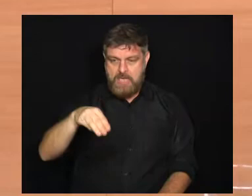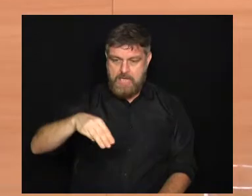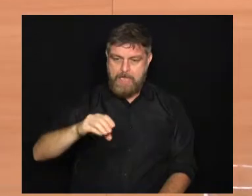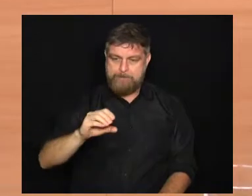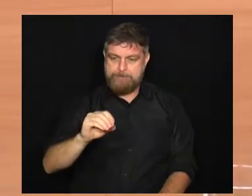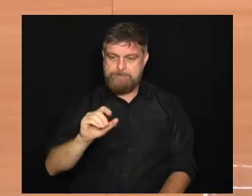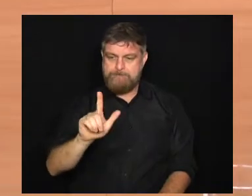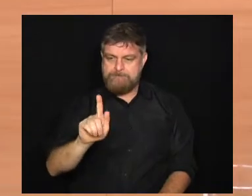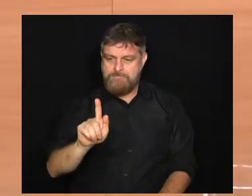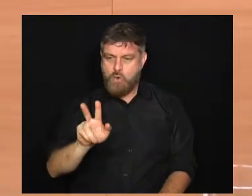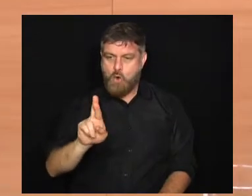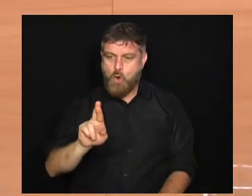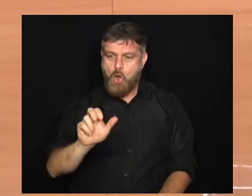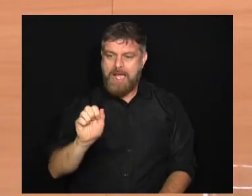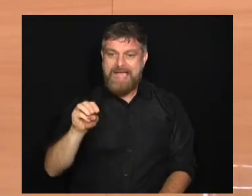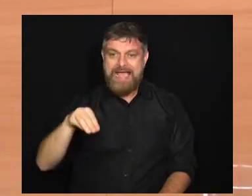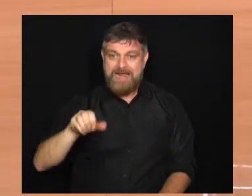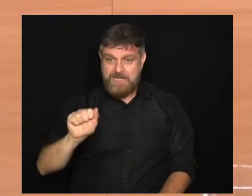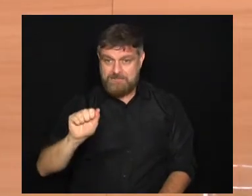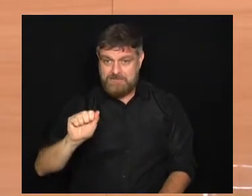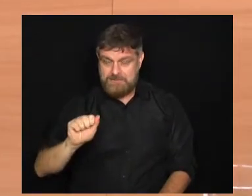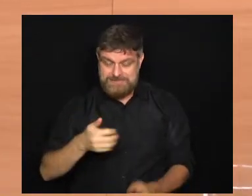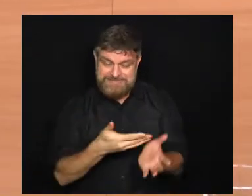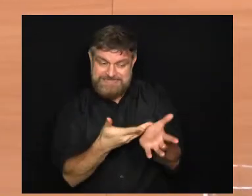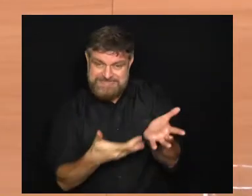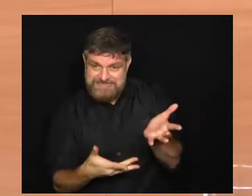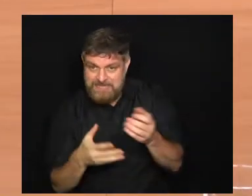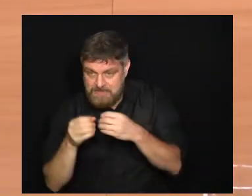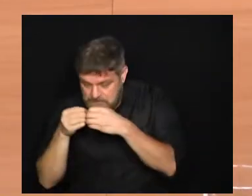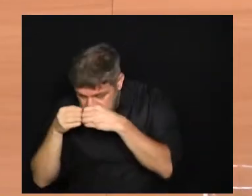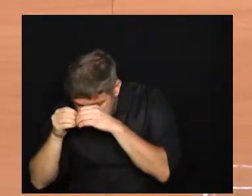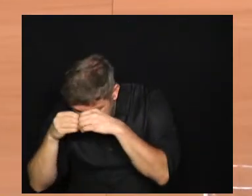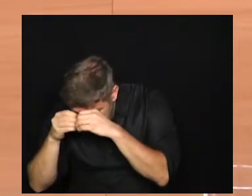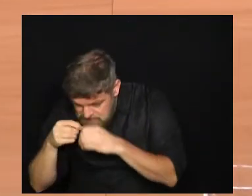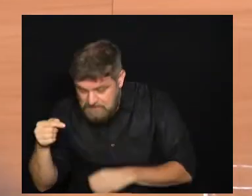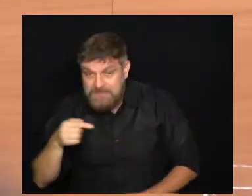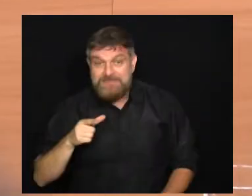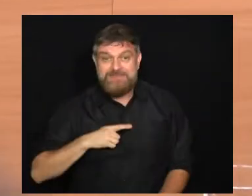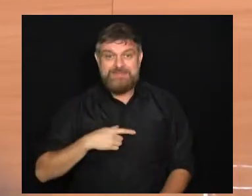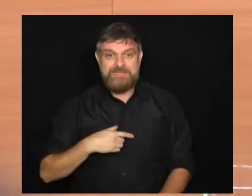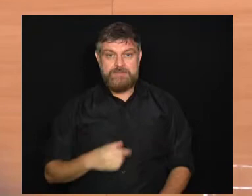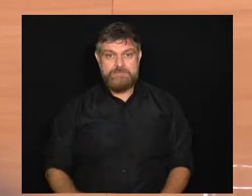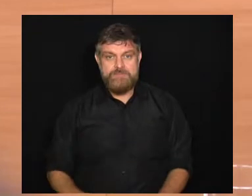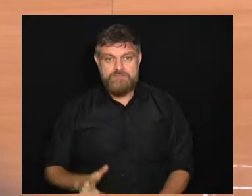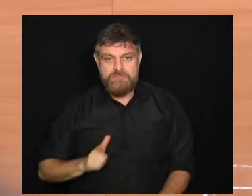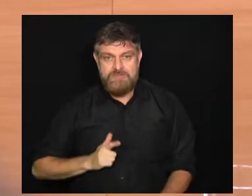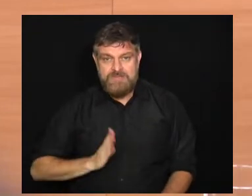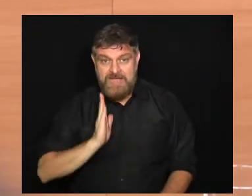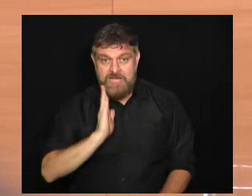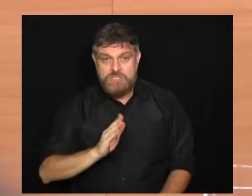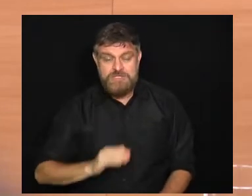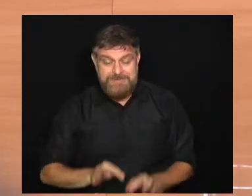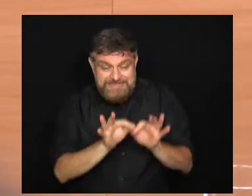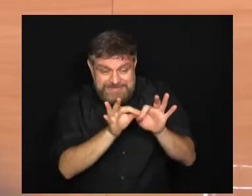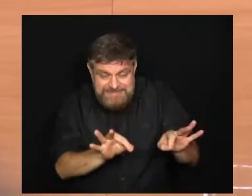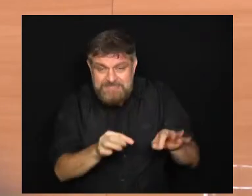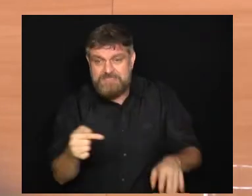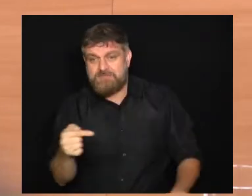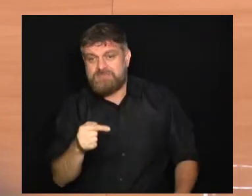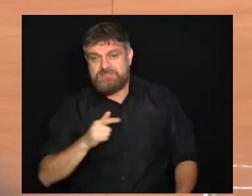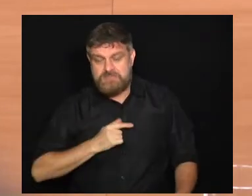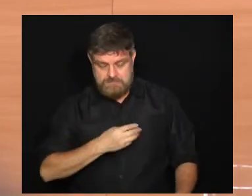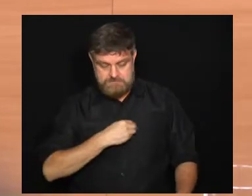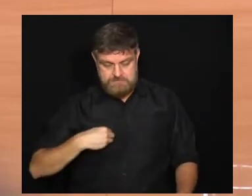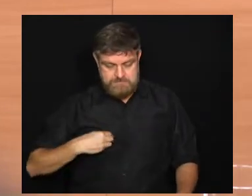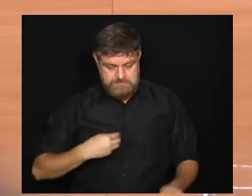seguinte, exames mais simplificados, que eles são mais de pronta resposta. O HbHT, o que a gente faz, que